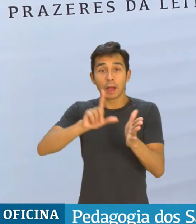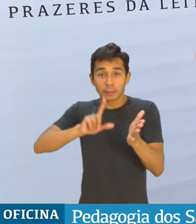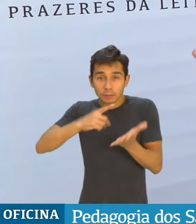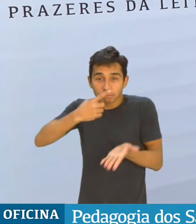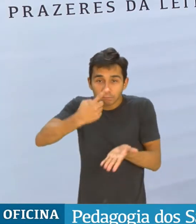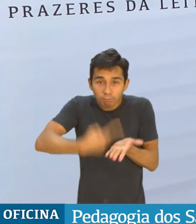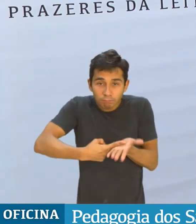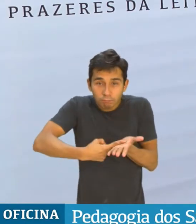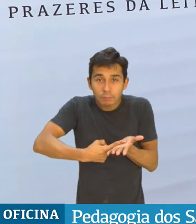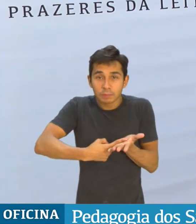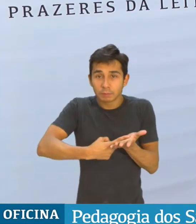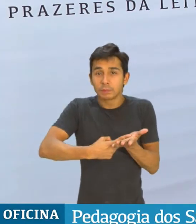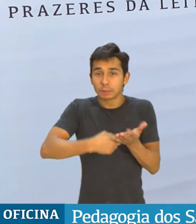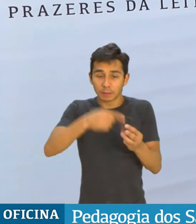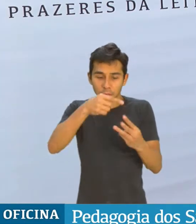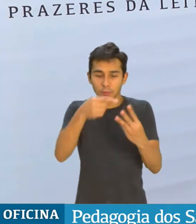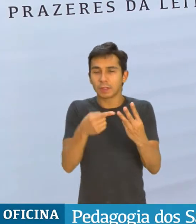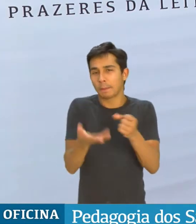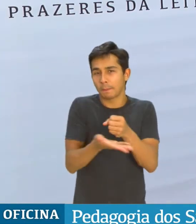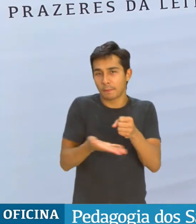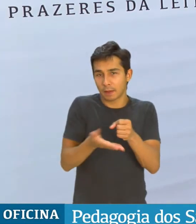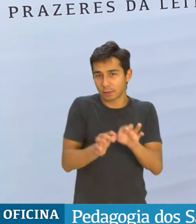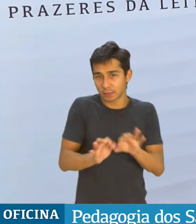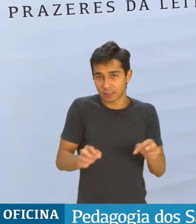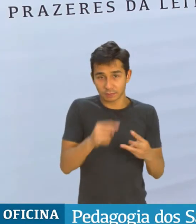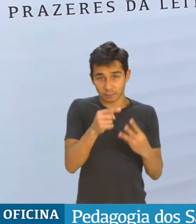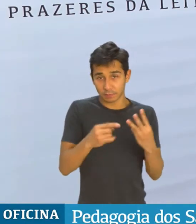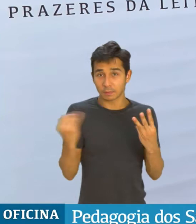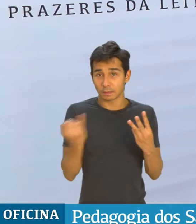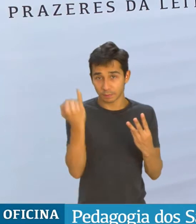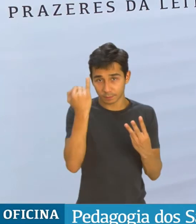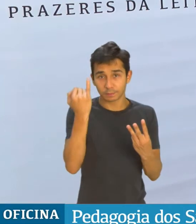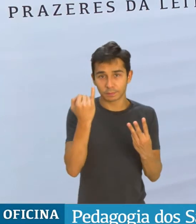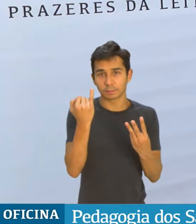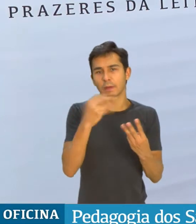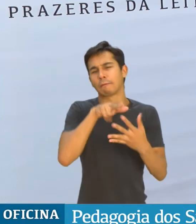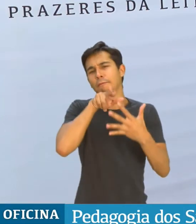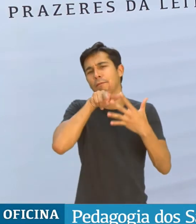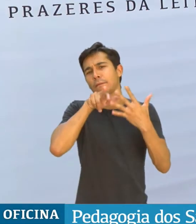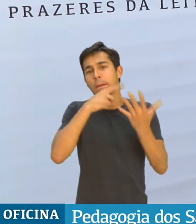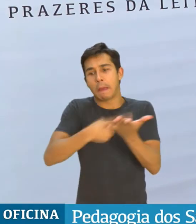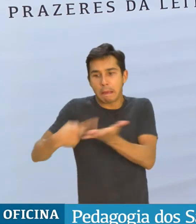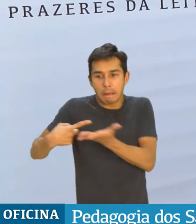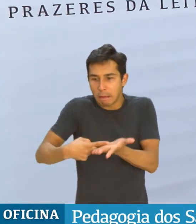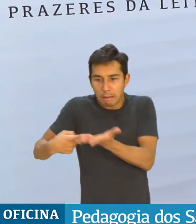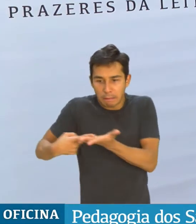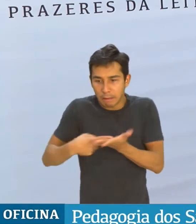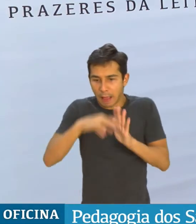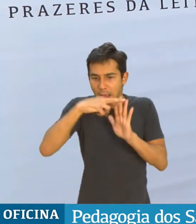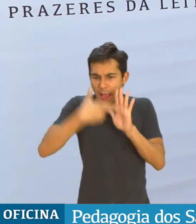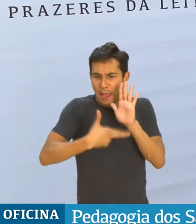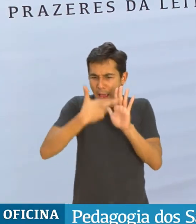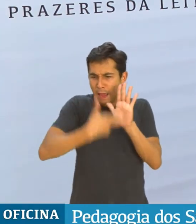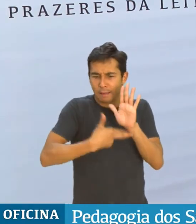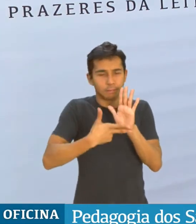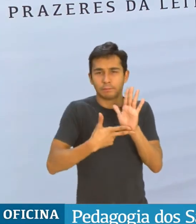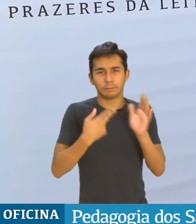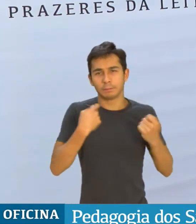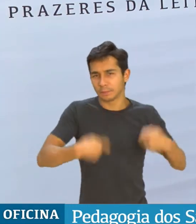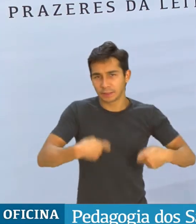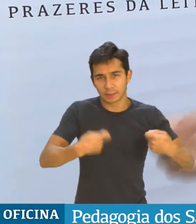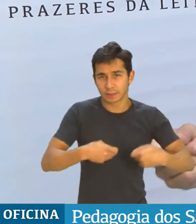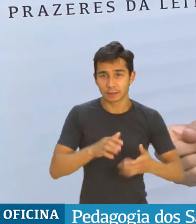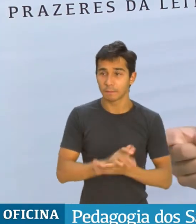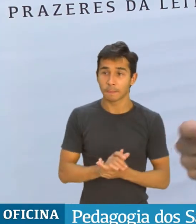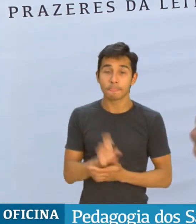precisa ser muitos, né? Já teve alguns saraus também que eu fui em algumas escolas visitar, que a gente fala, ó, apresenta, depois silêncio,